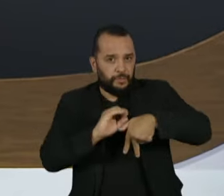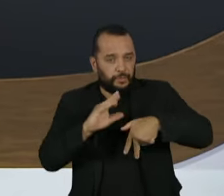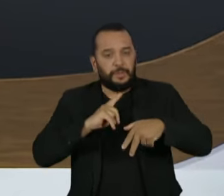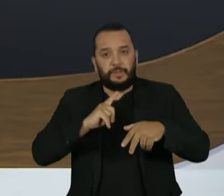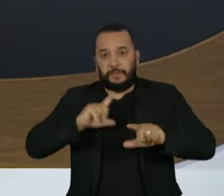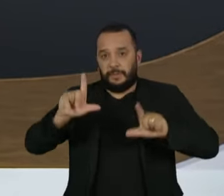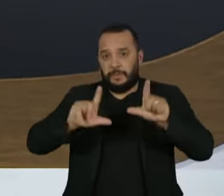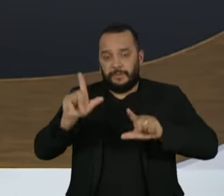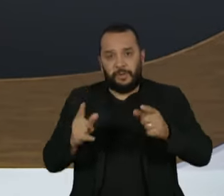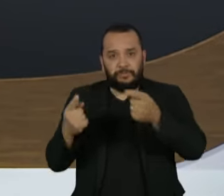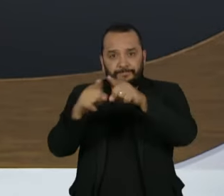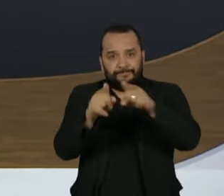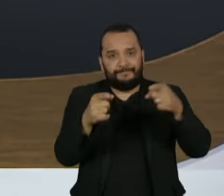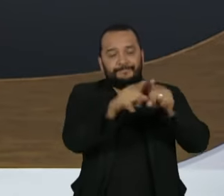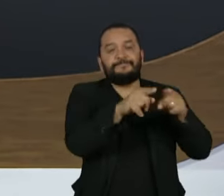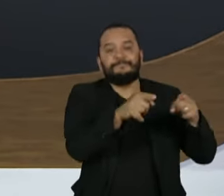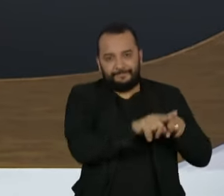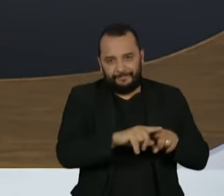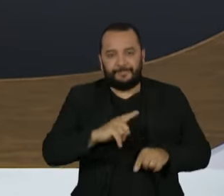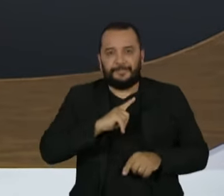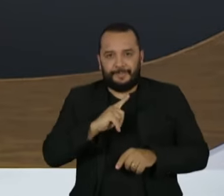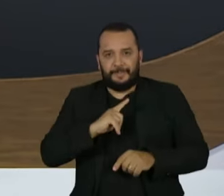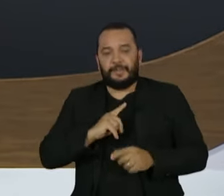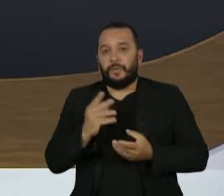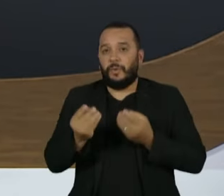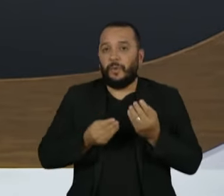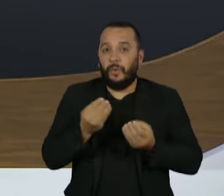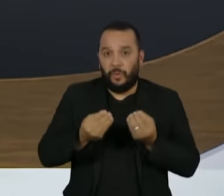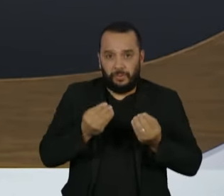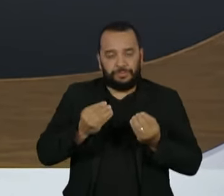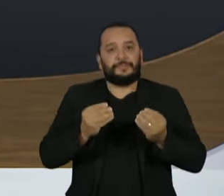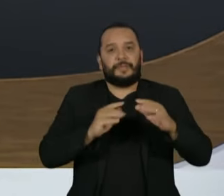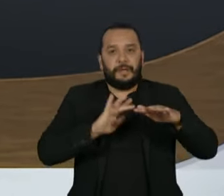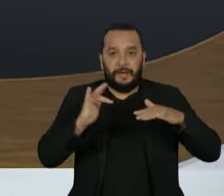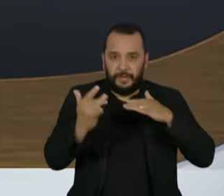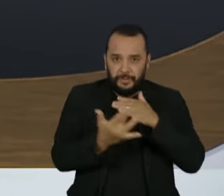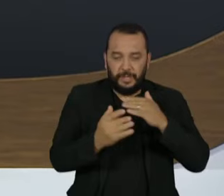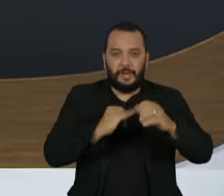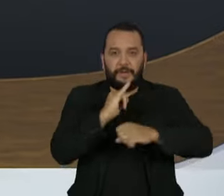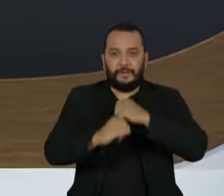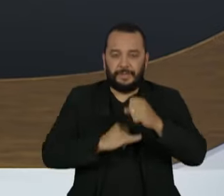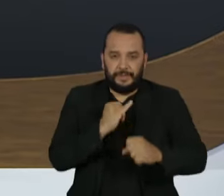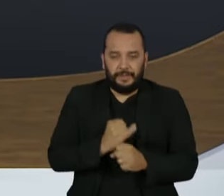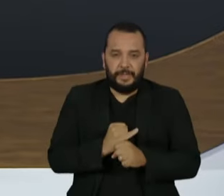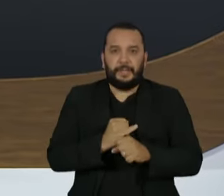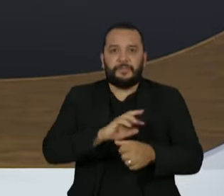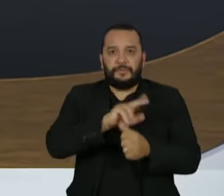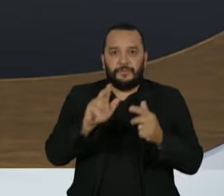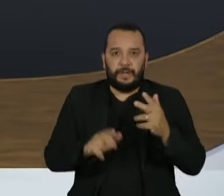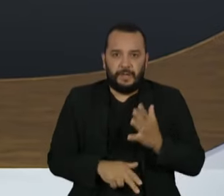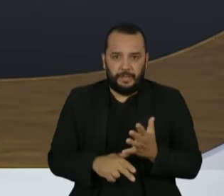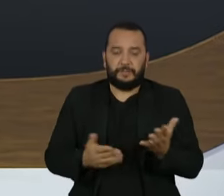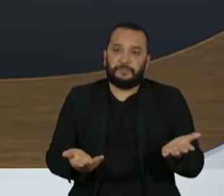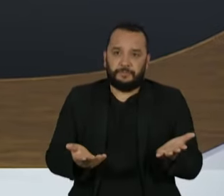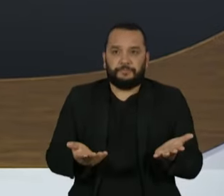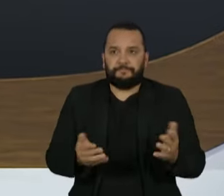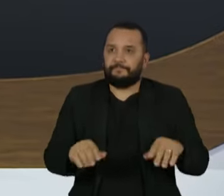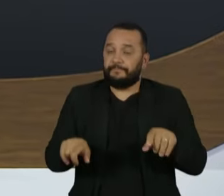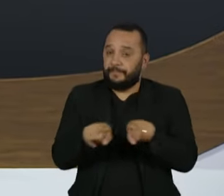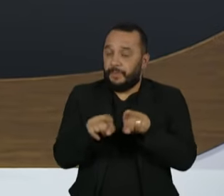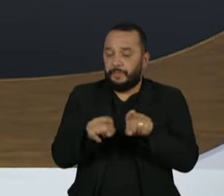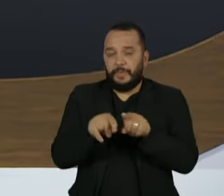afiliadas e nas telas do mundo todo por meio das diferentes plataformas digitais e pelo app cultura Play